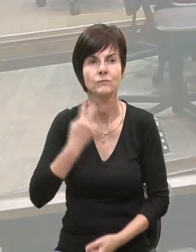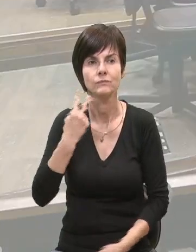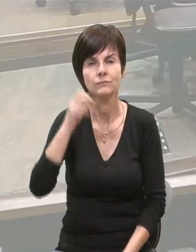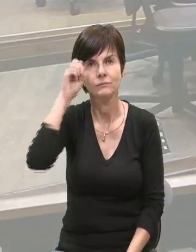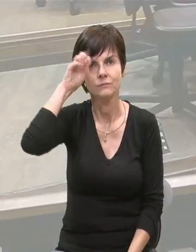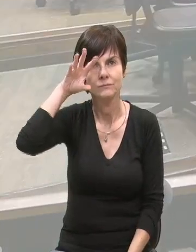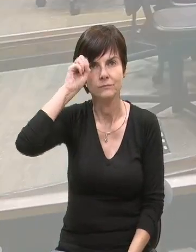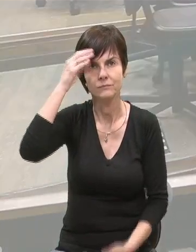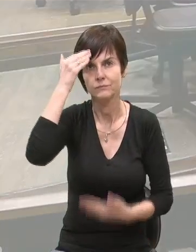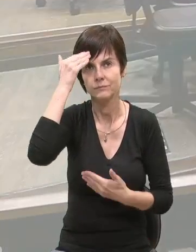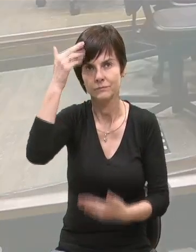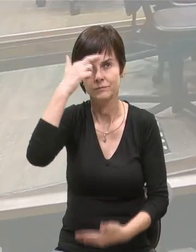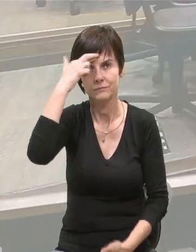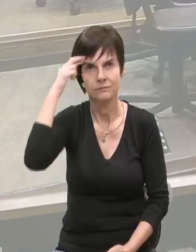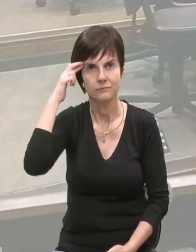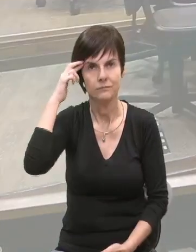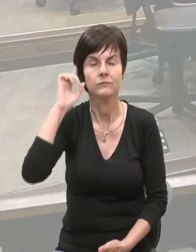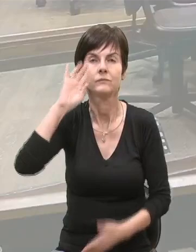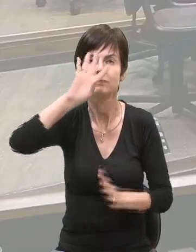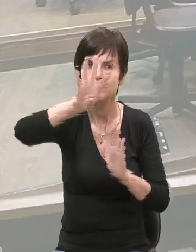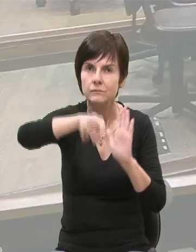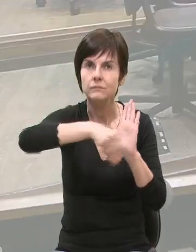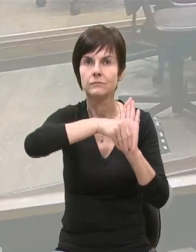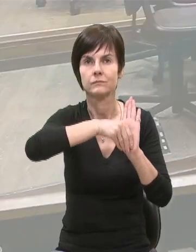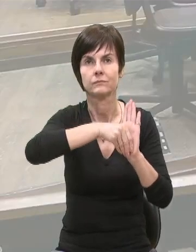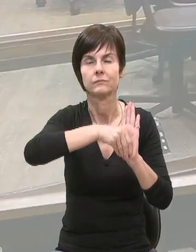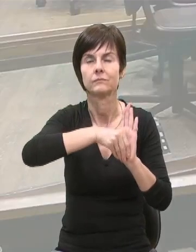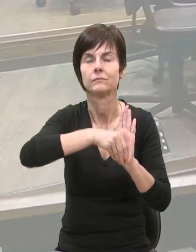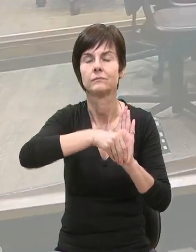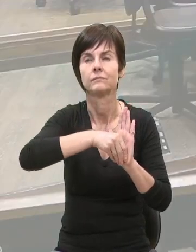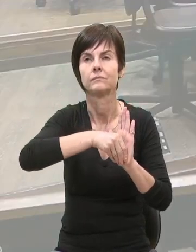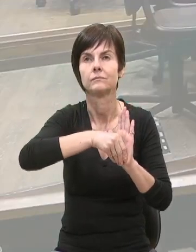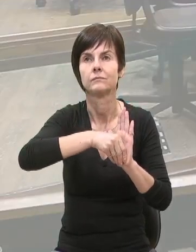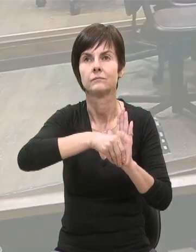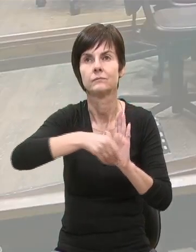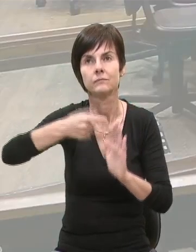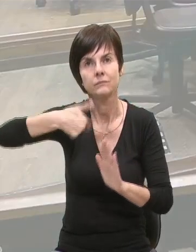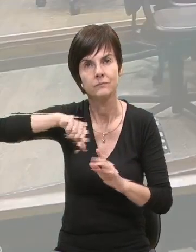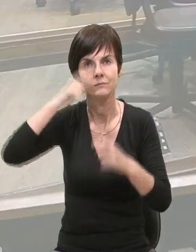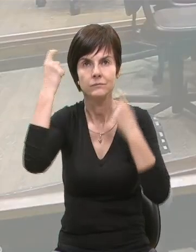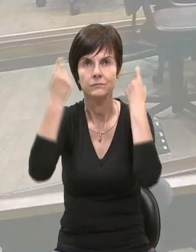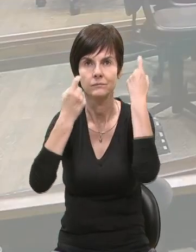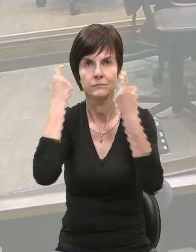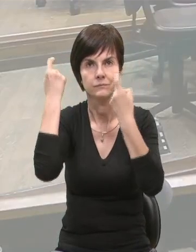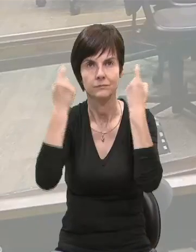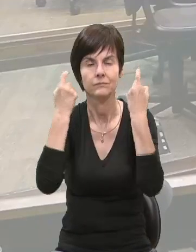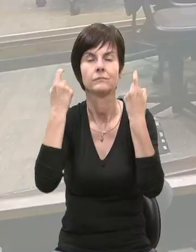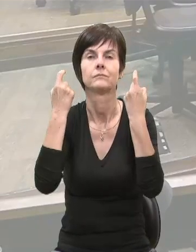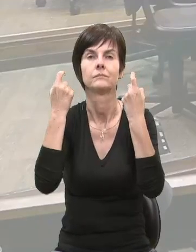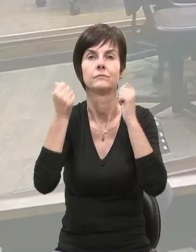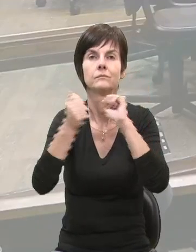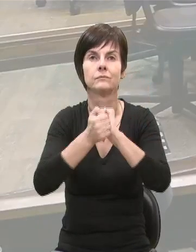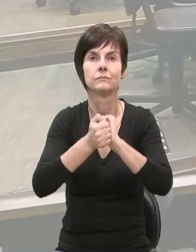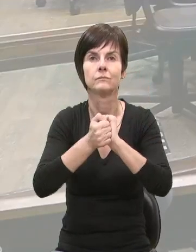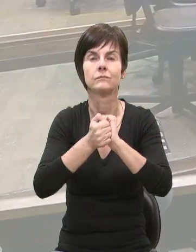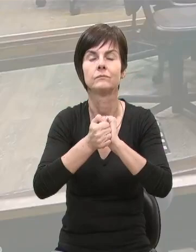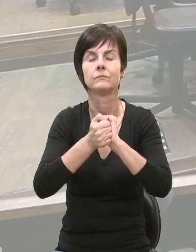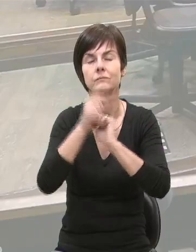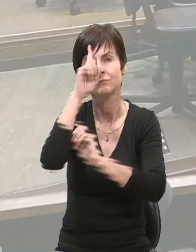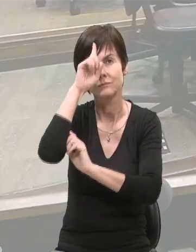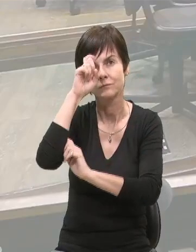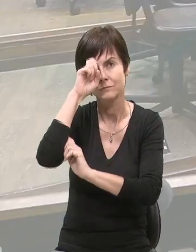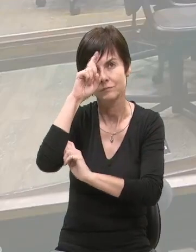Obrigado, vereador Rafael. Só para complementar também a respeito da nossa preocupação junto ao Hospital Materno